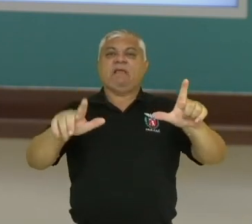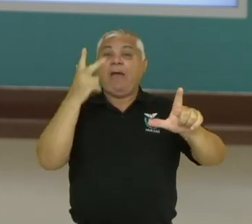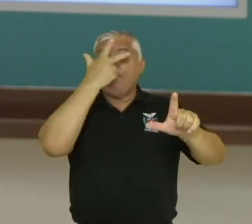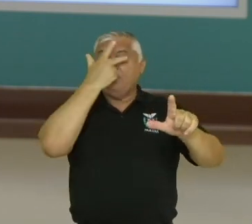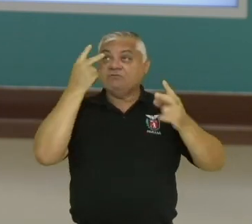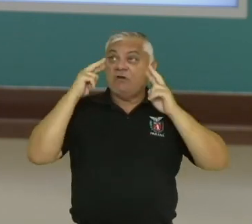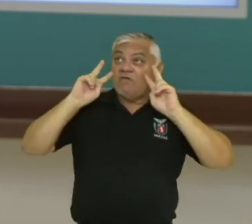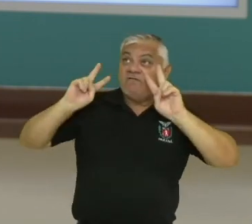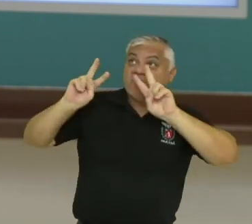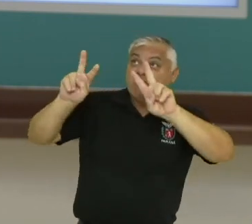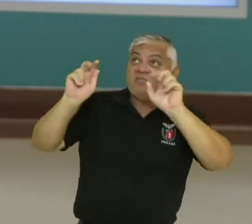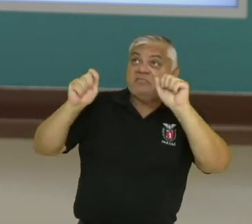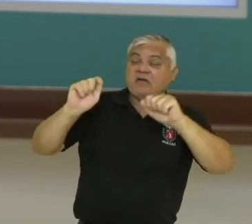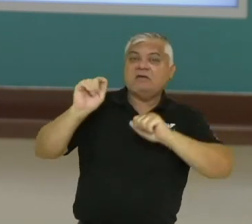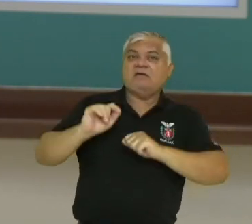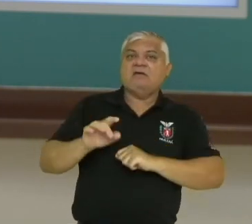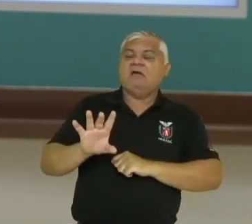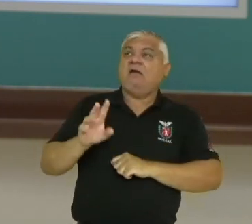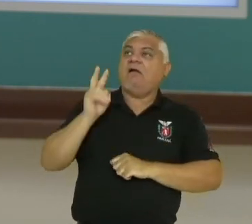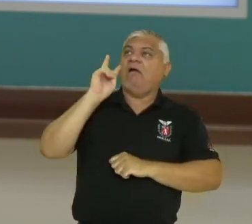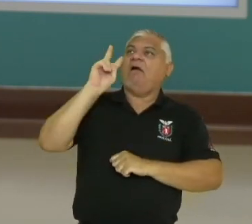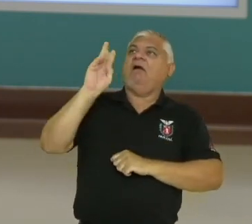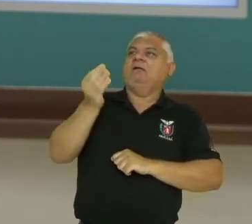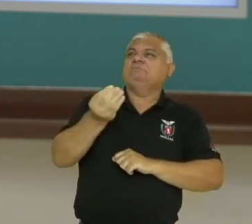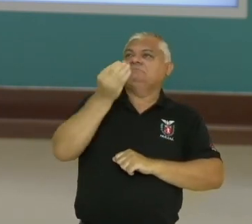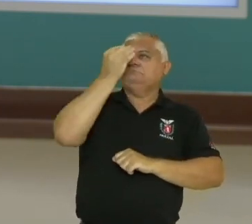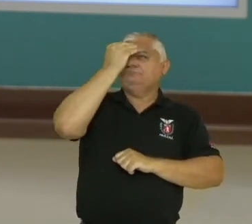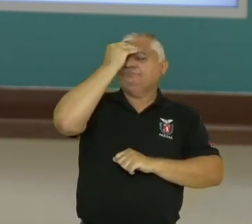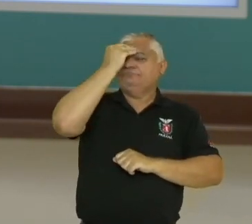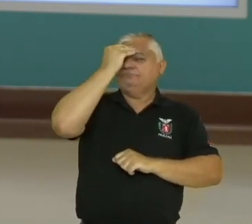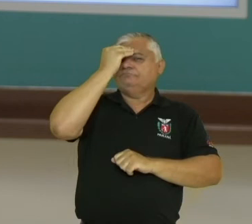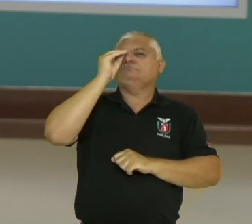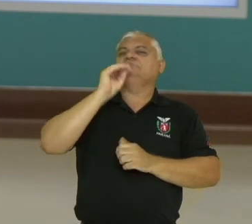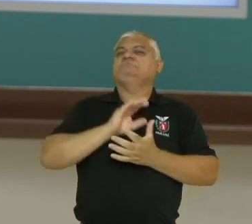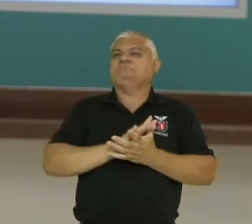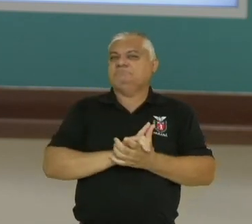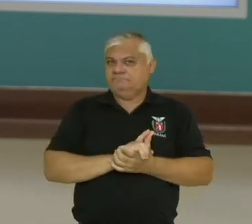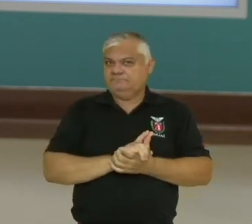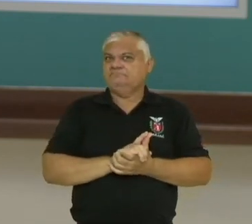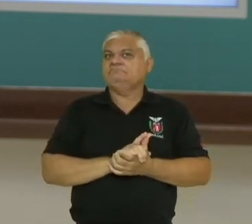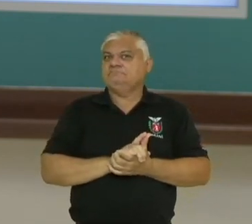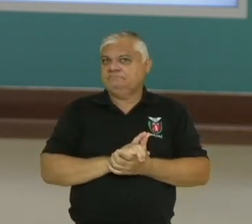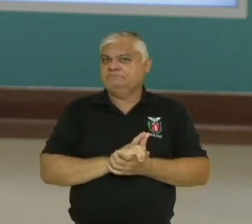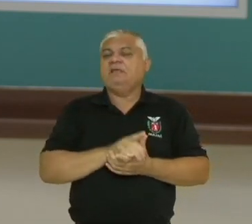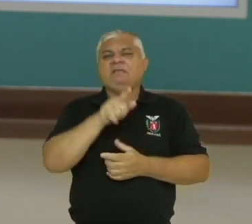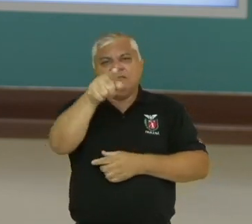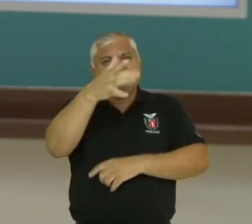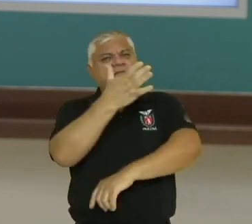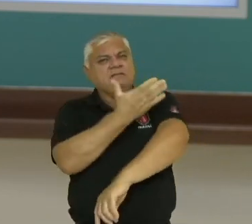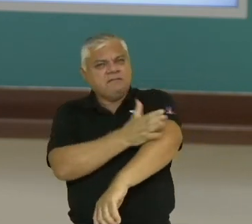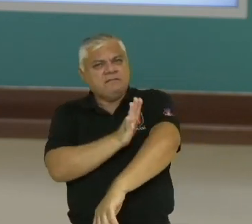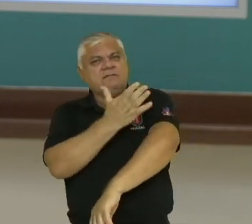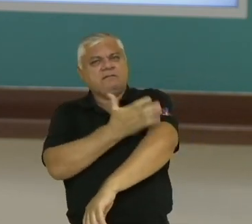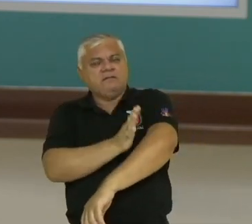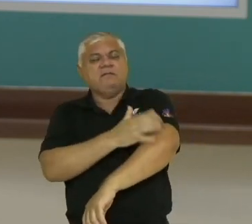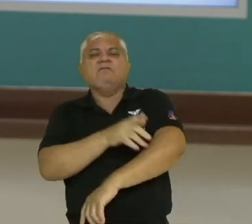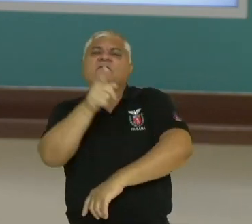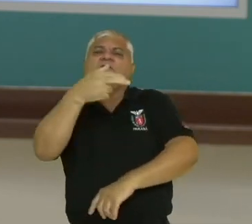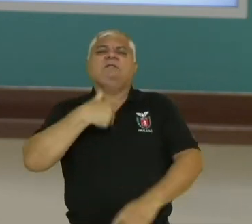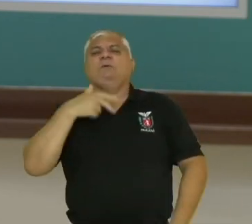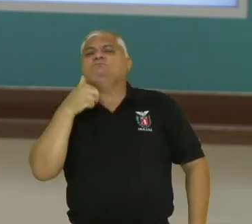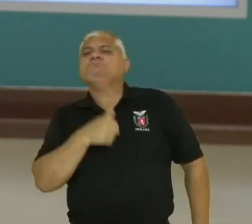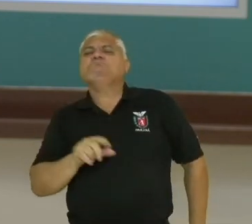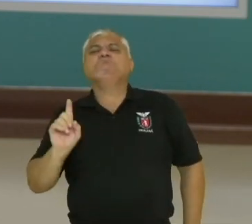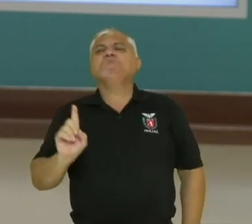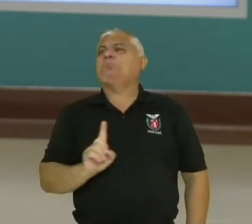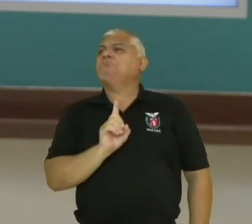podem estar colados, disponíveis para as pessoas fazerem a leitura. Faça esse exercício. Quando você estiver andando